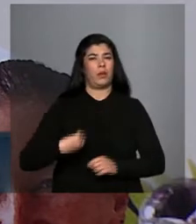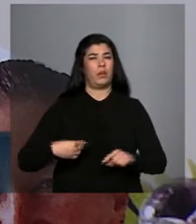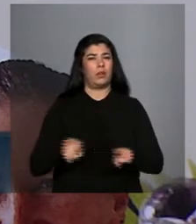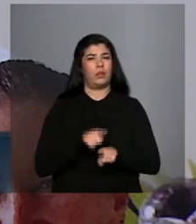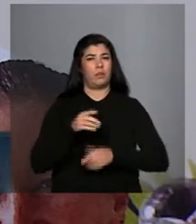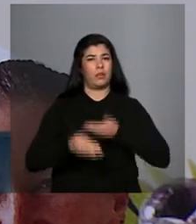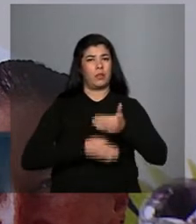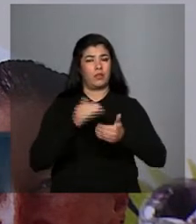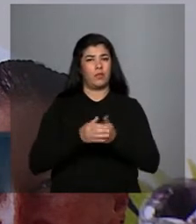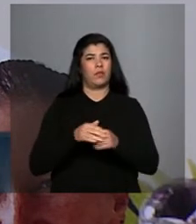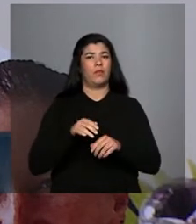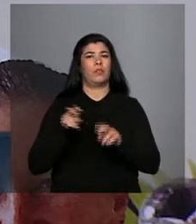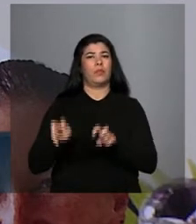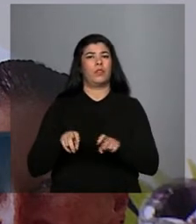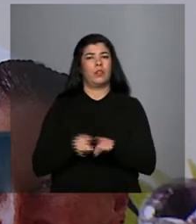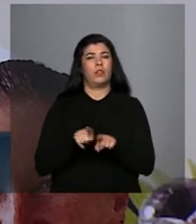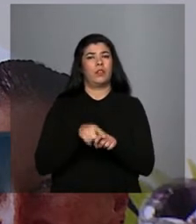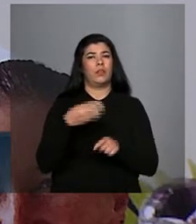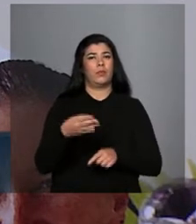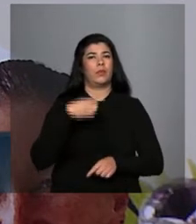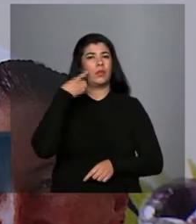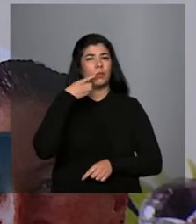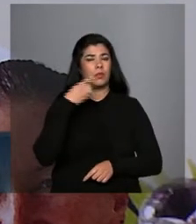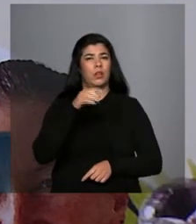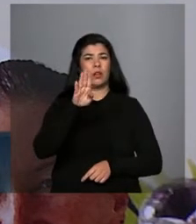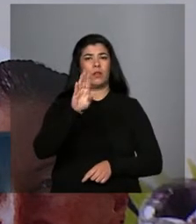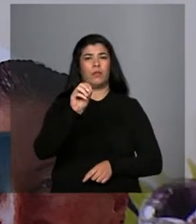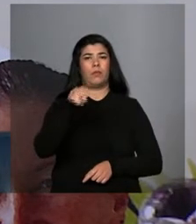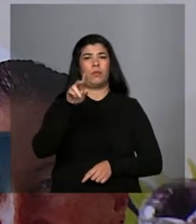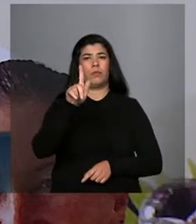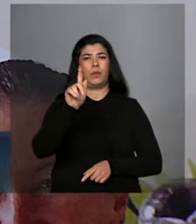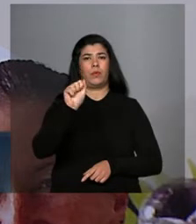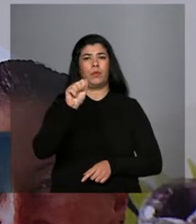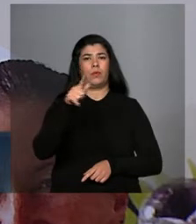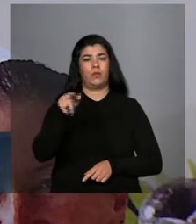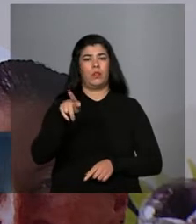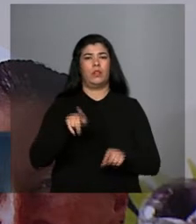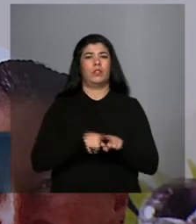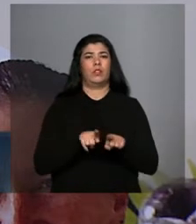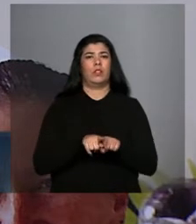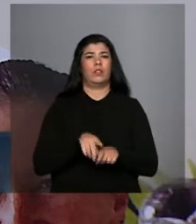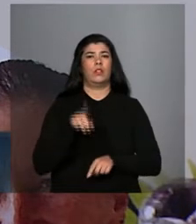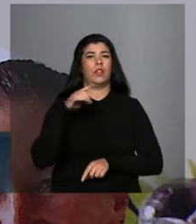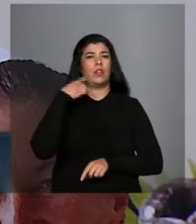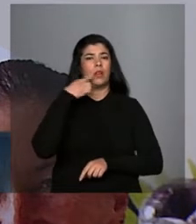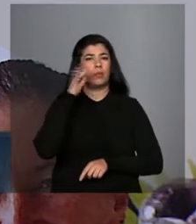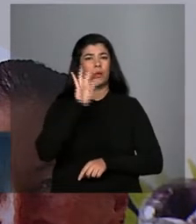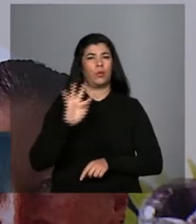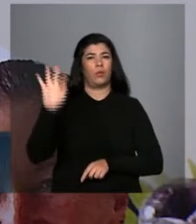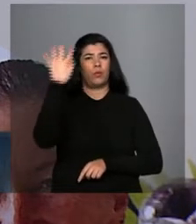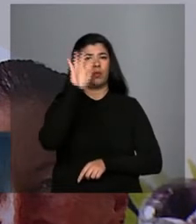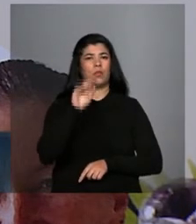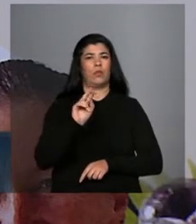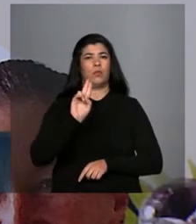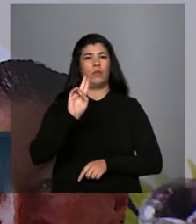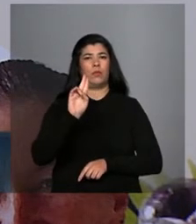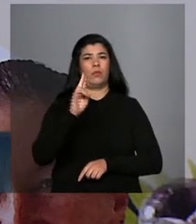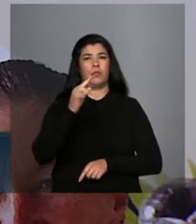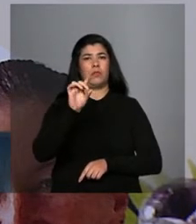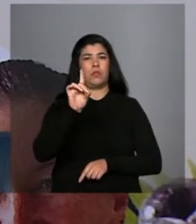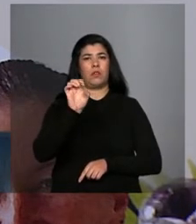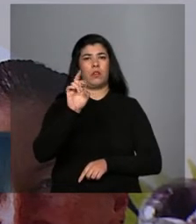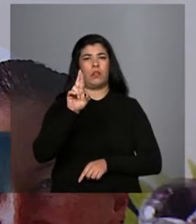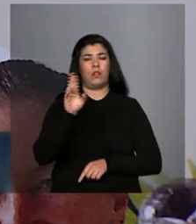Agrário. Bongás, deputado federal, deputados federais, Hélder Salomão,